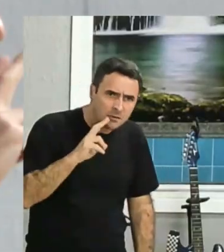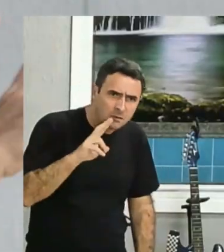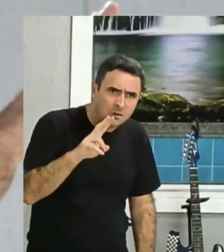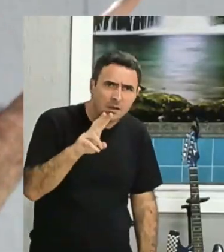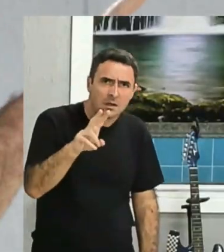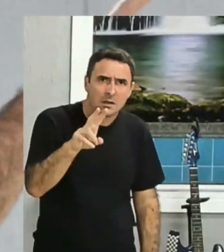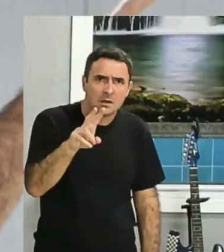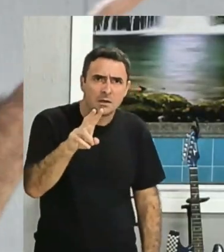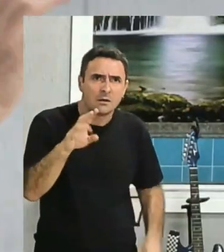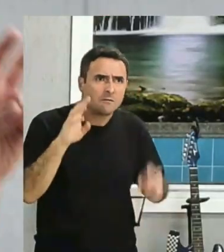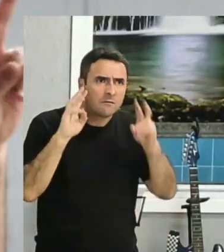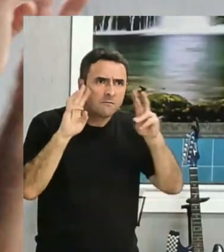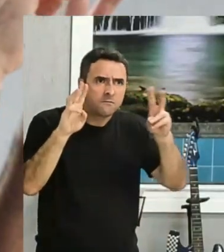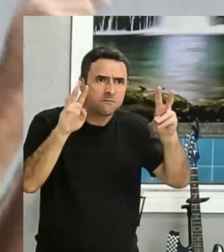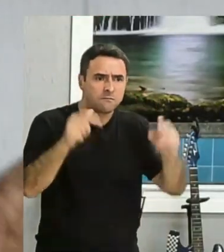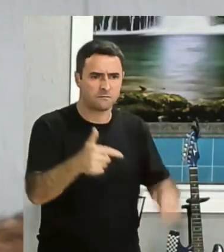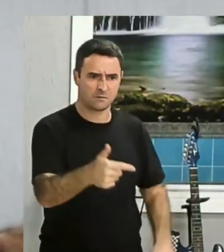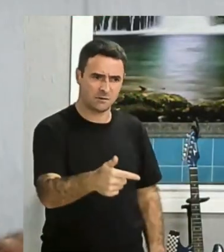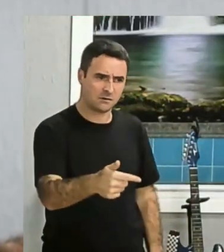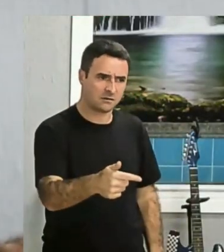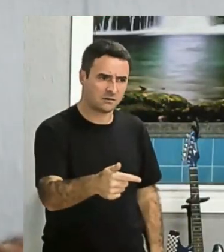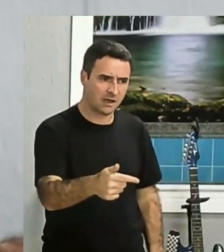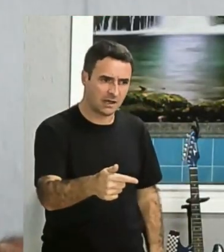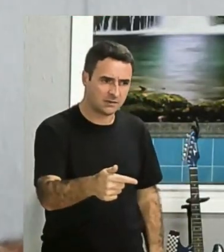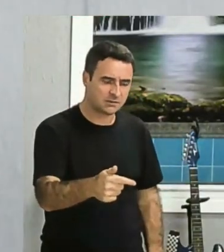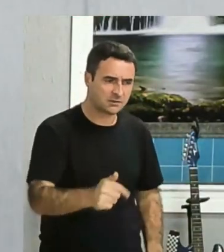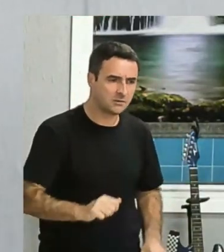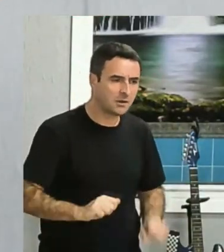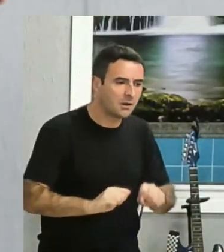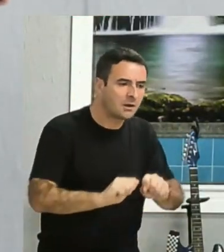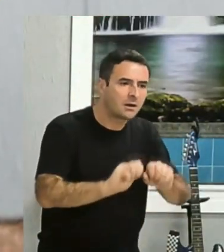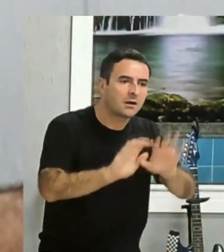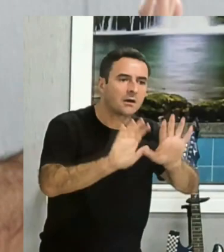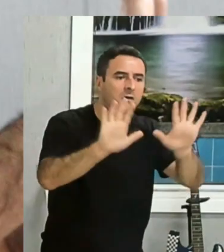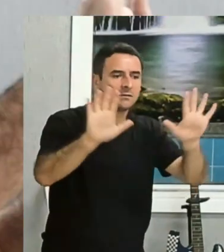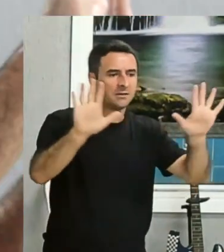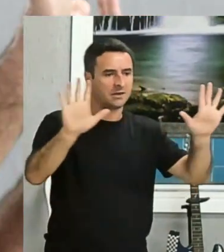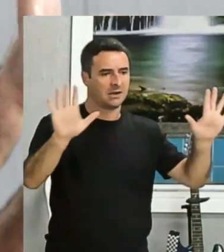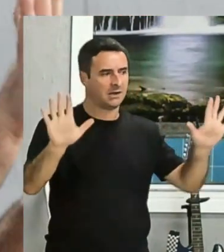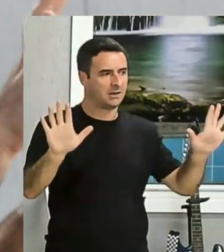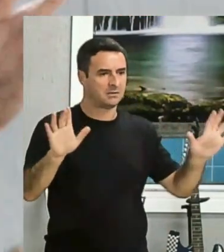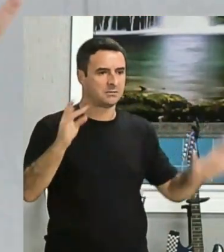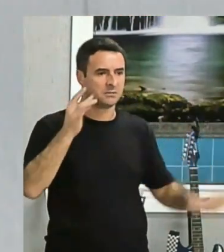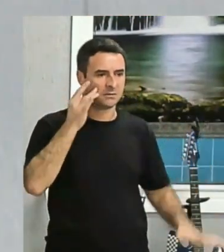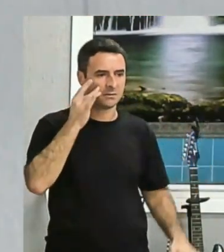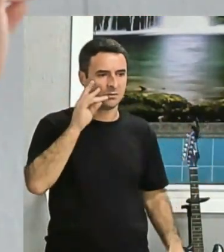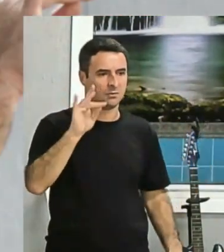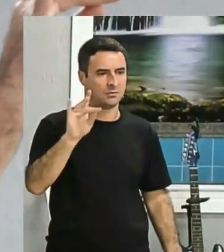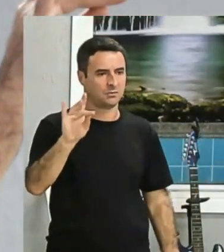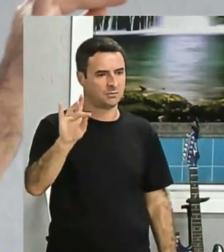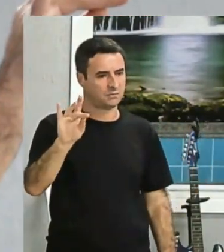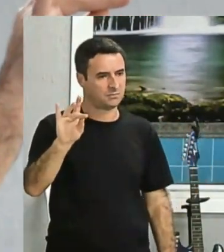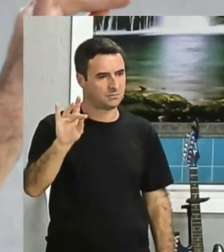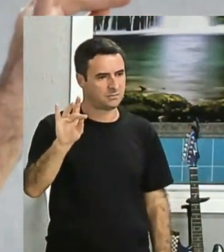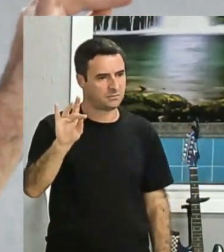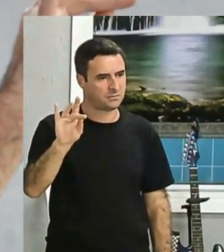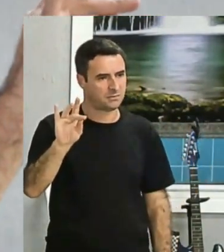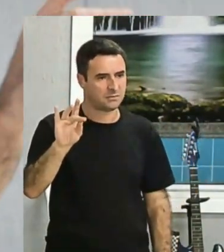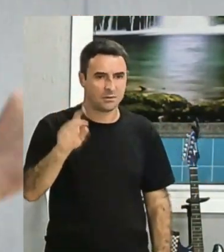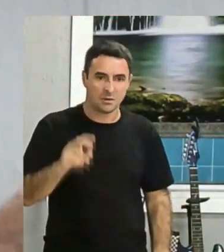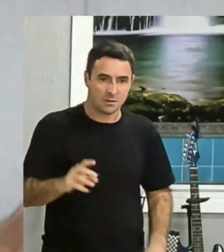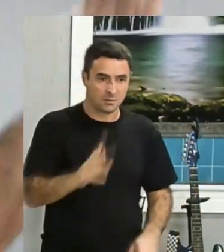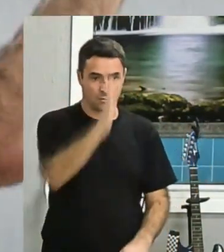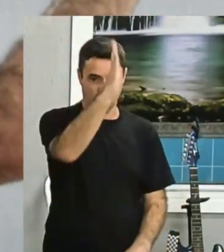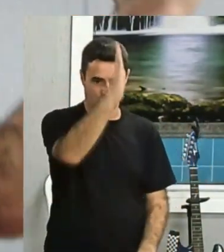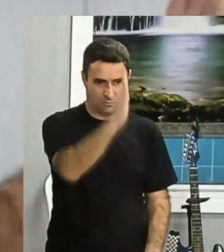Voltando-me, vi 7 candelabros de ouro, e entre os candelabros